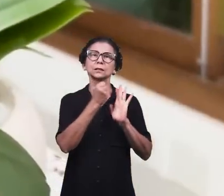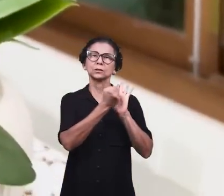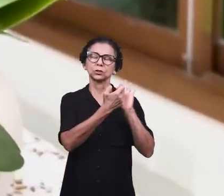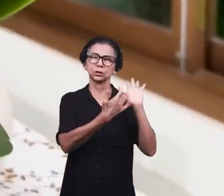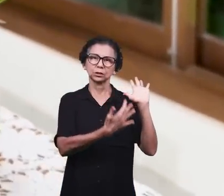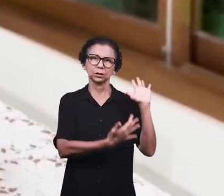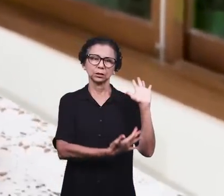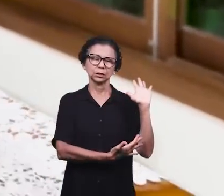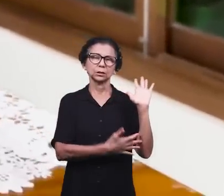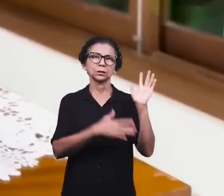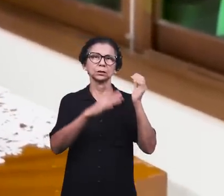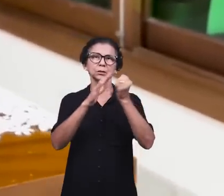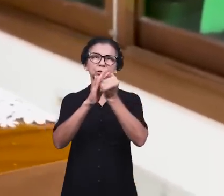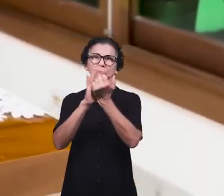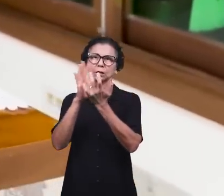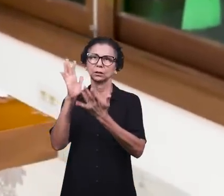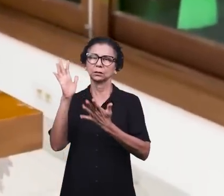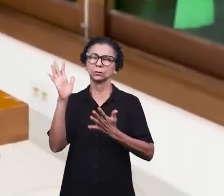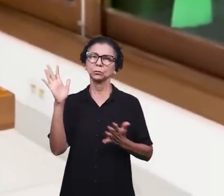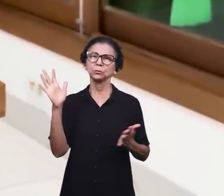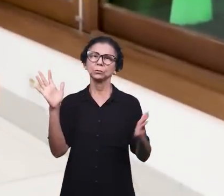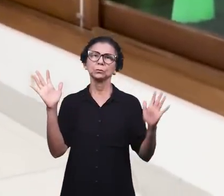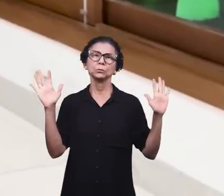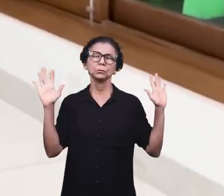O sangue de